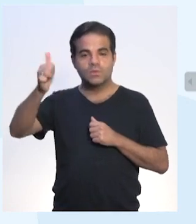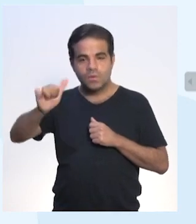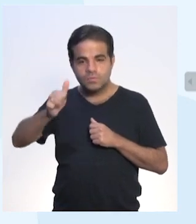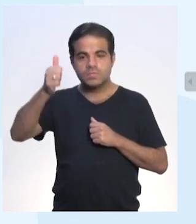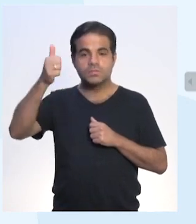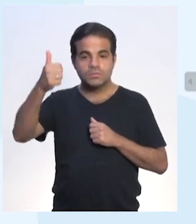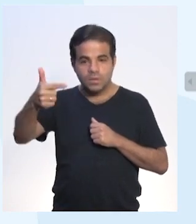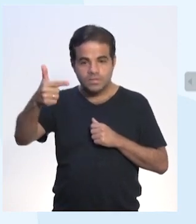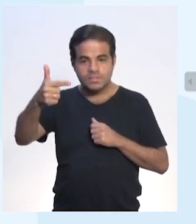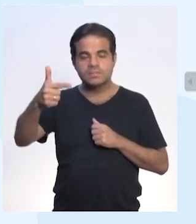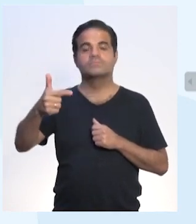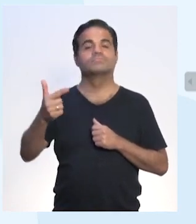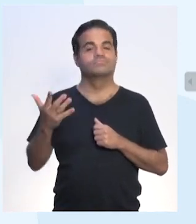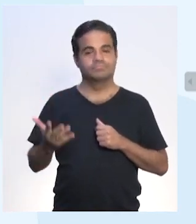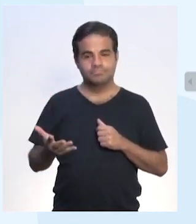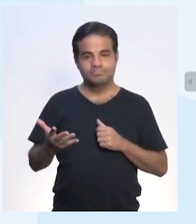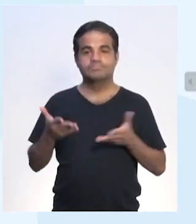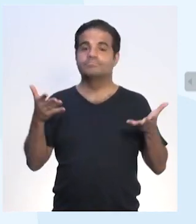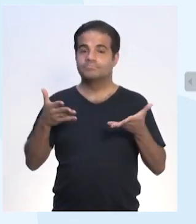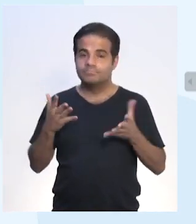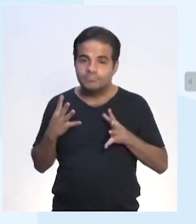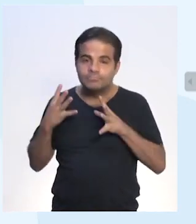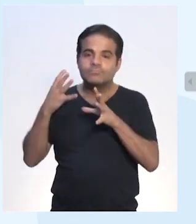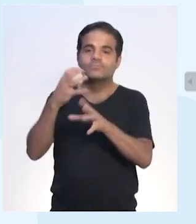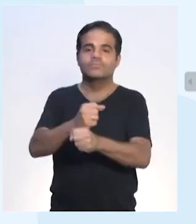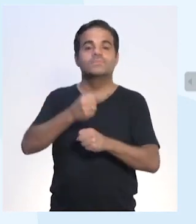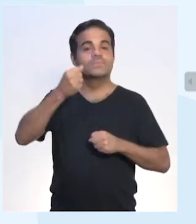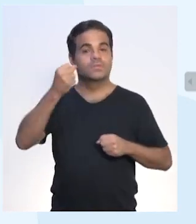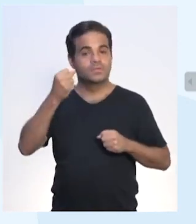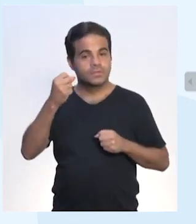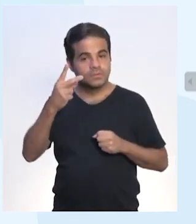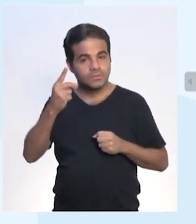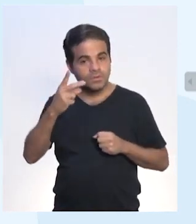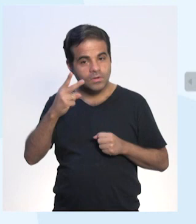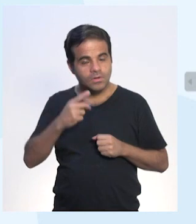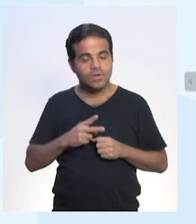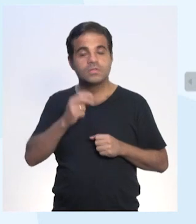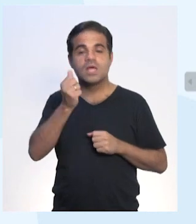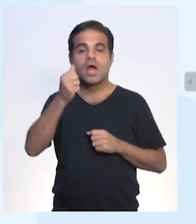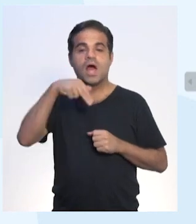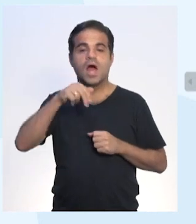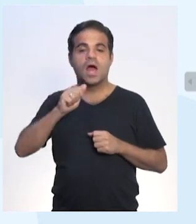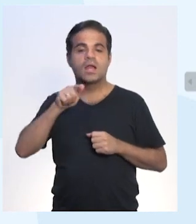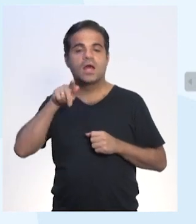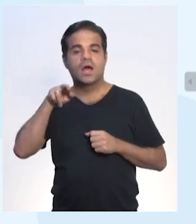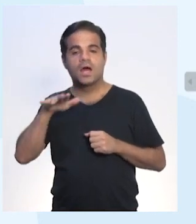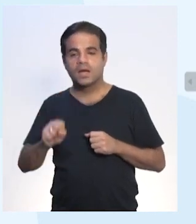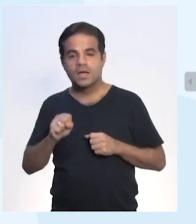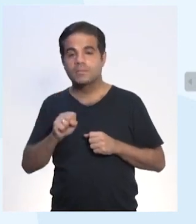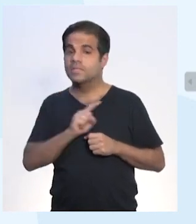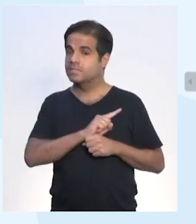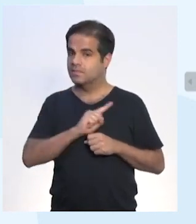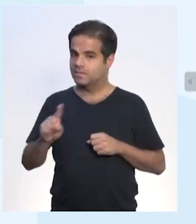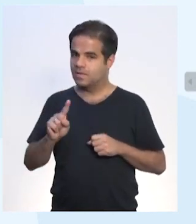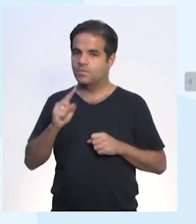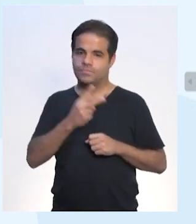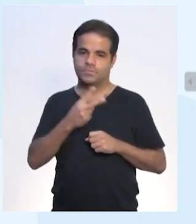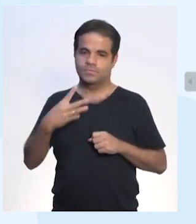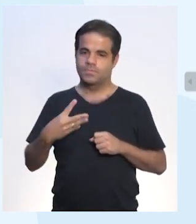10, 11, 12. Então, total, 12 anagramas e não